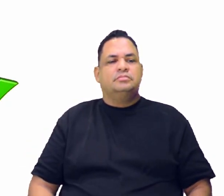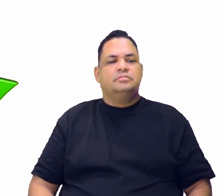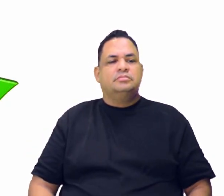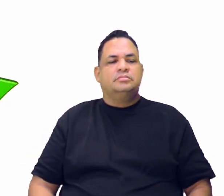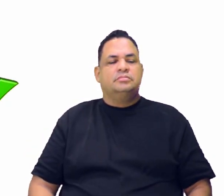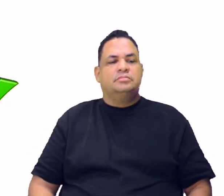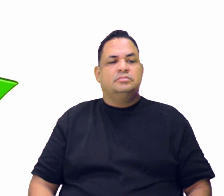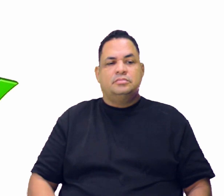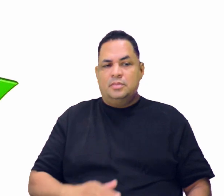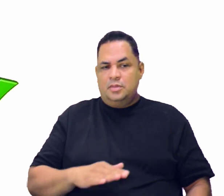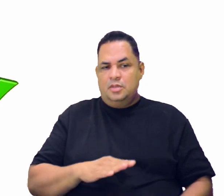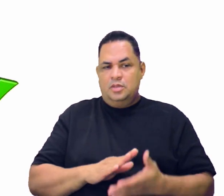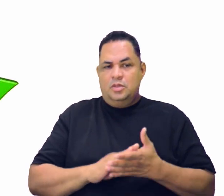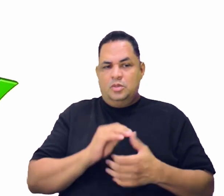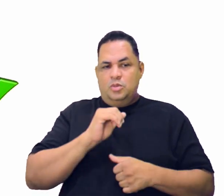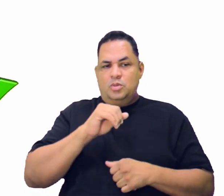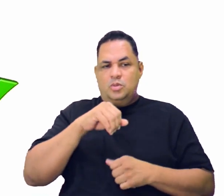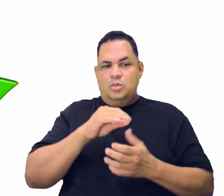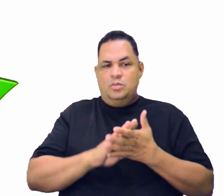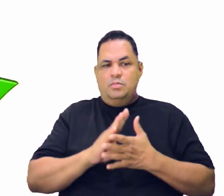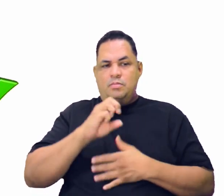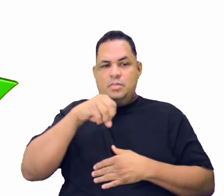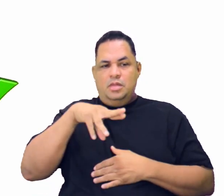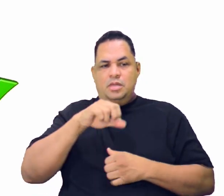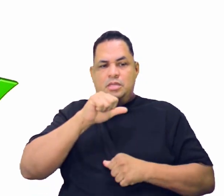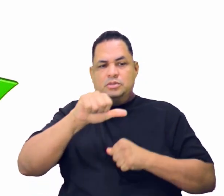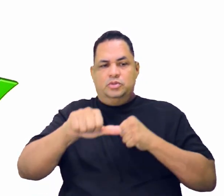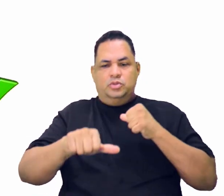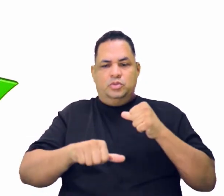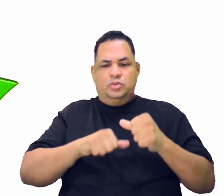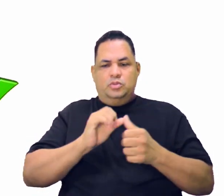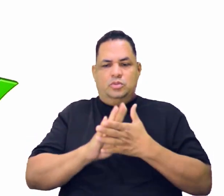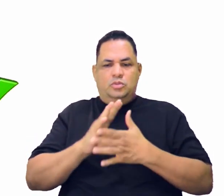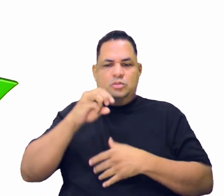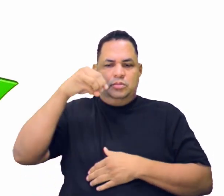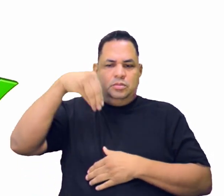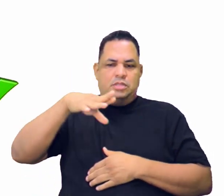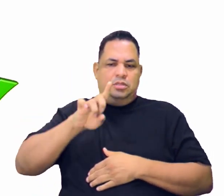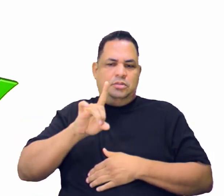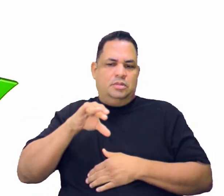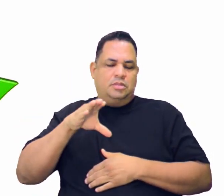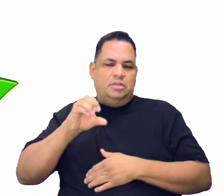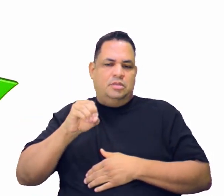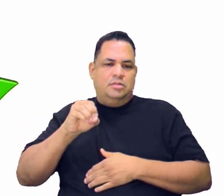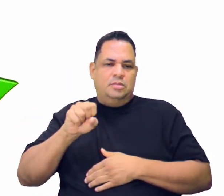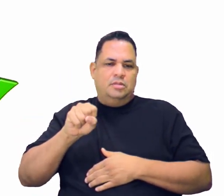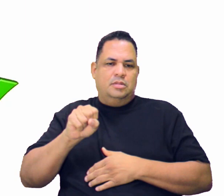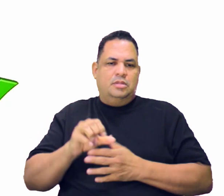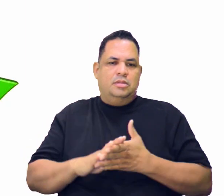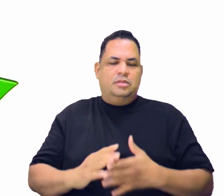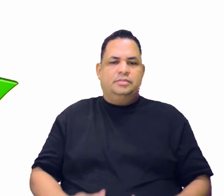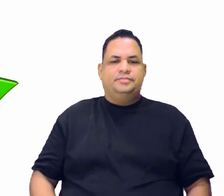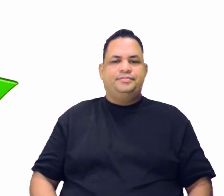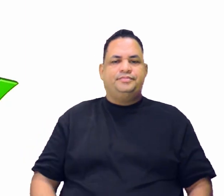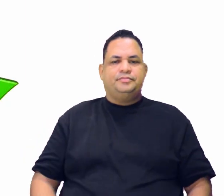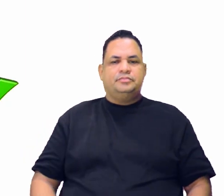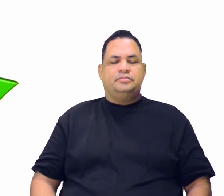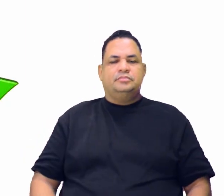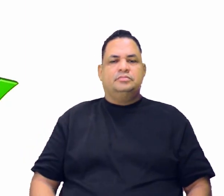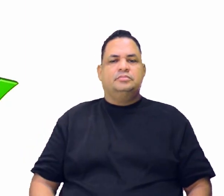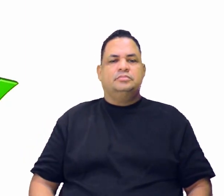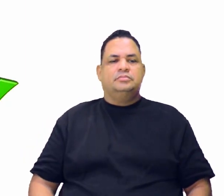mais, ó, trocou pelo menos. Mais outra aqui para